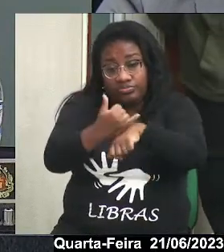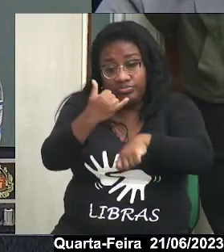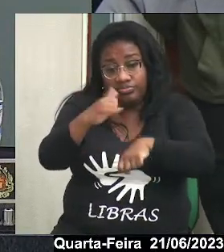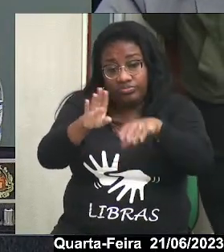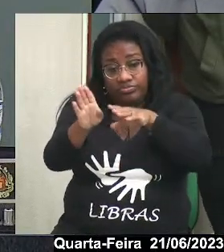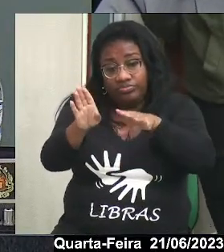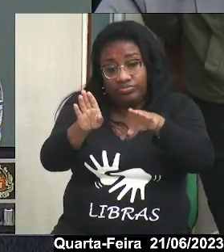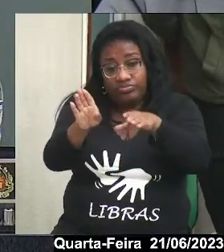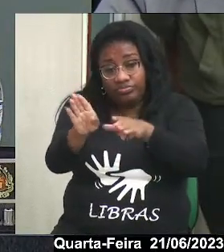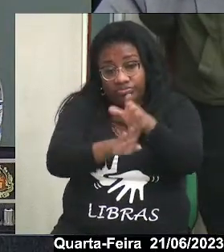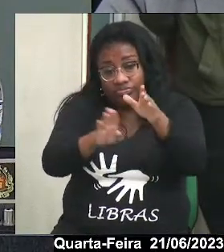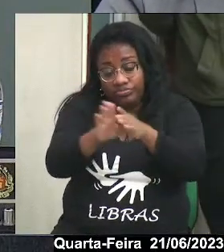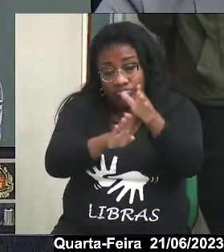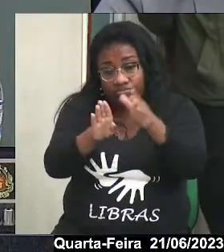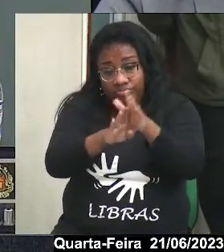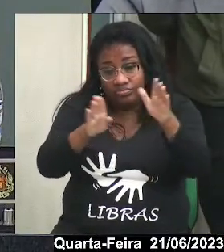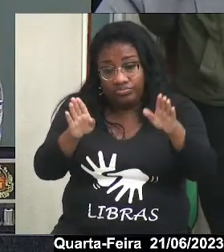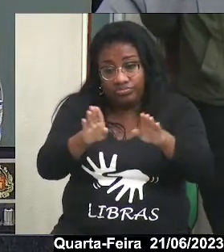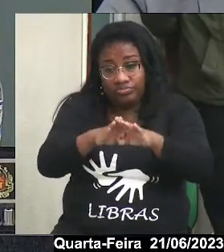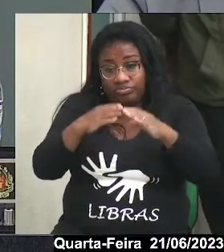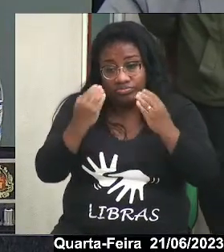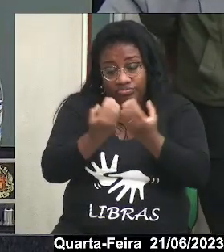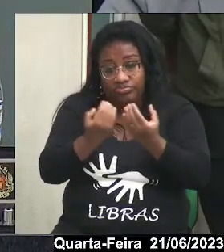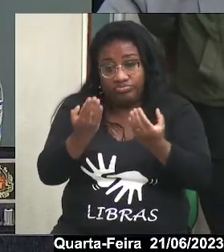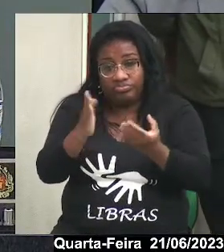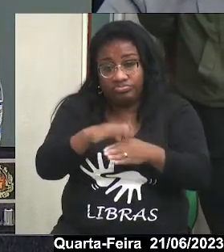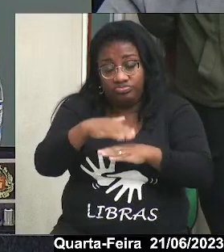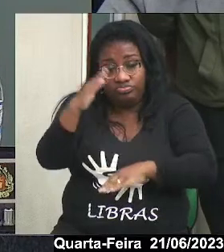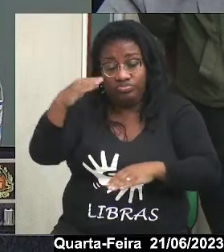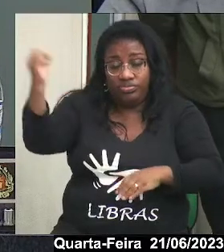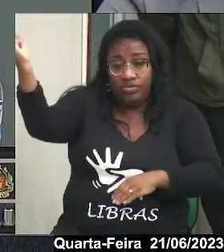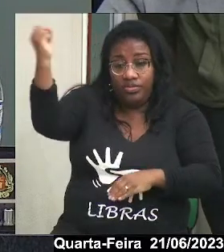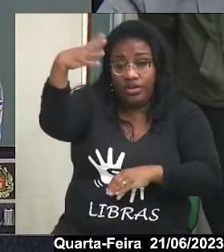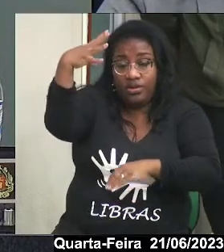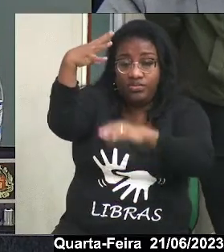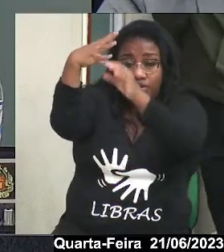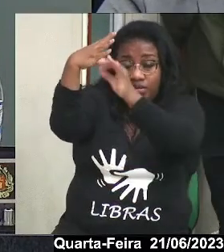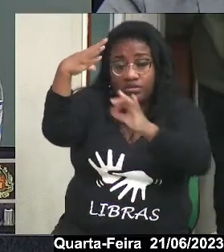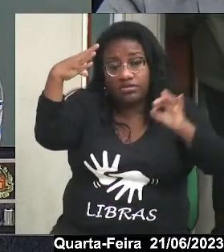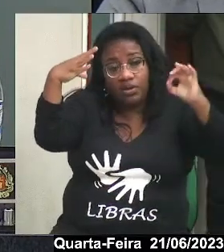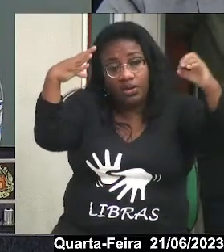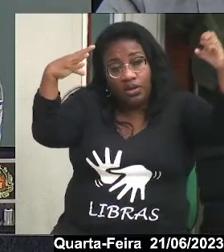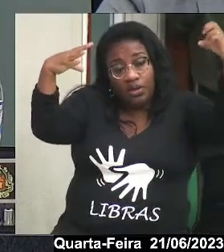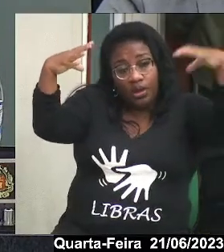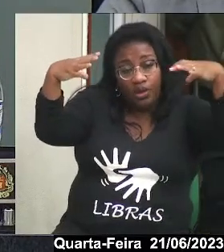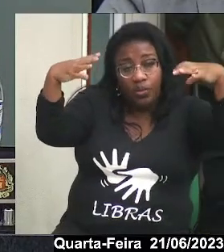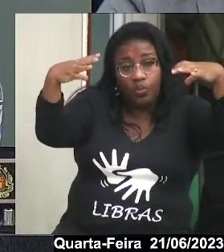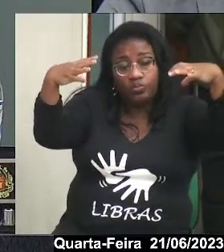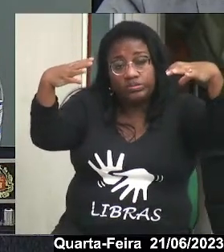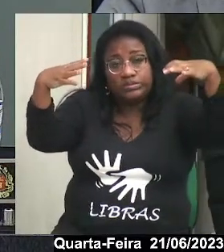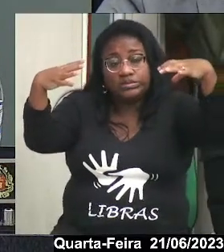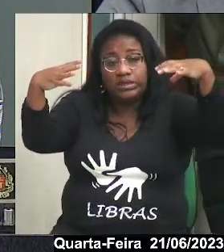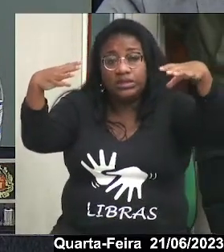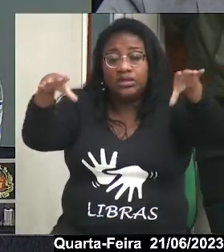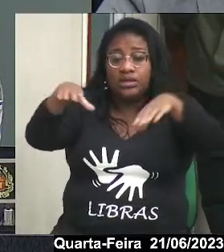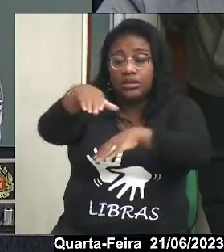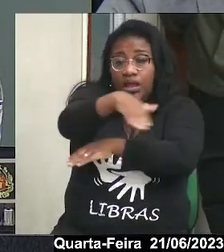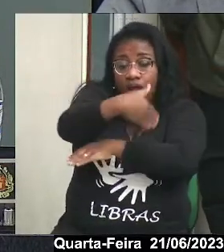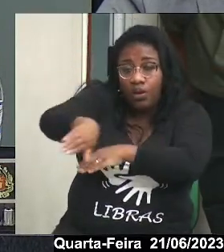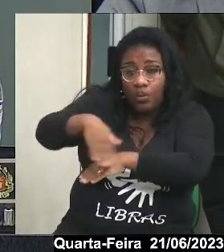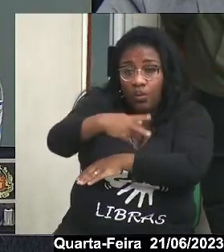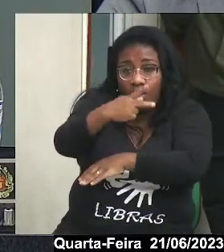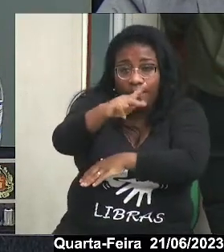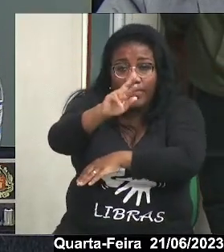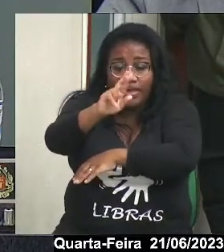que proceda estudo visando a instalação de postes elétricos e iluminação pública na rua dos Gonçalves, antiga travessa da